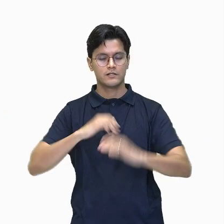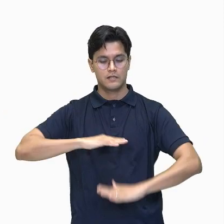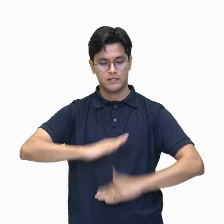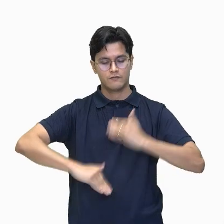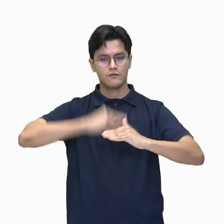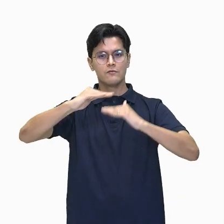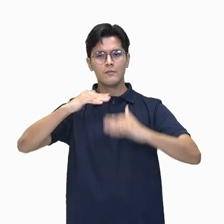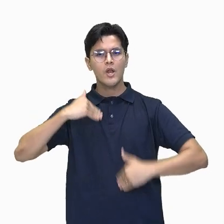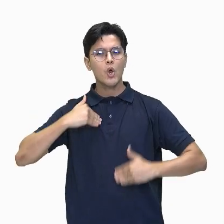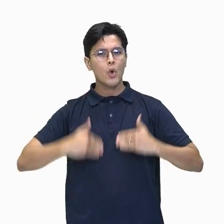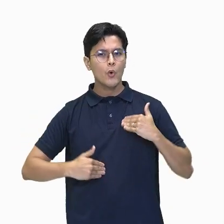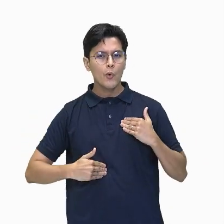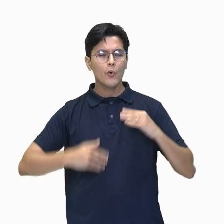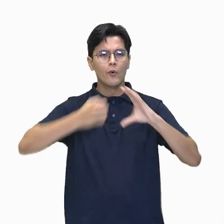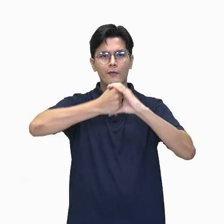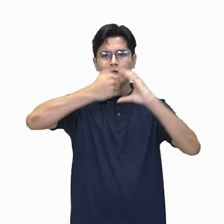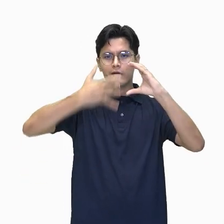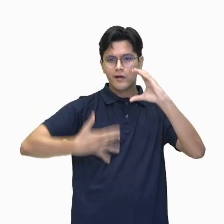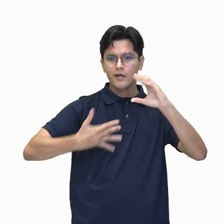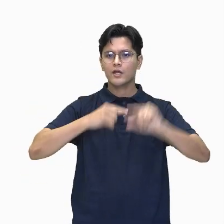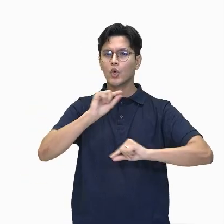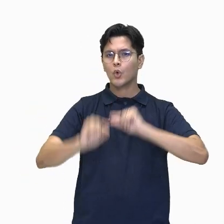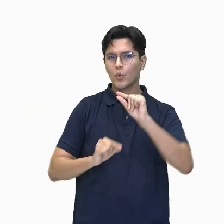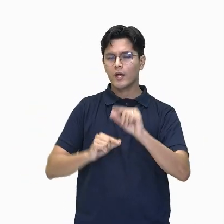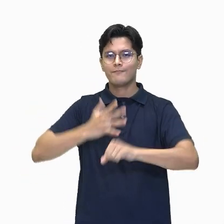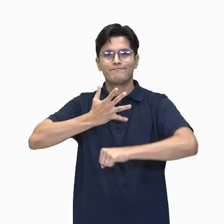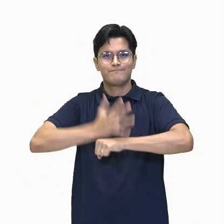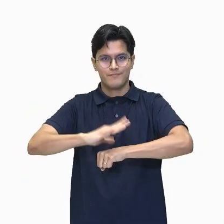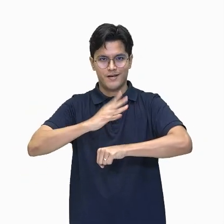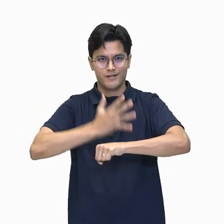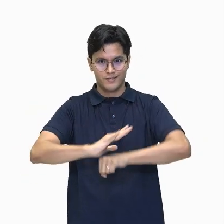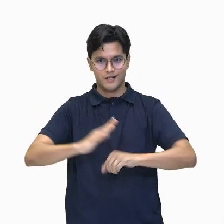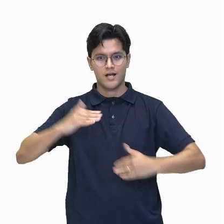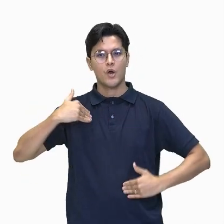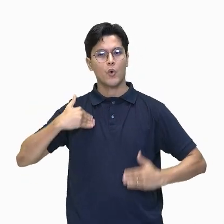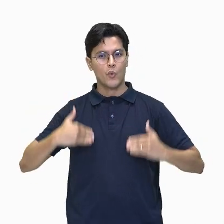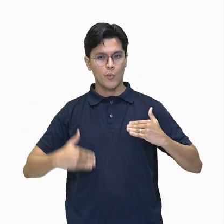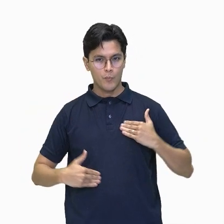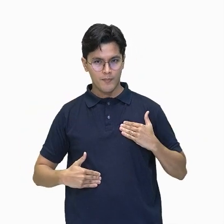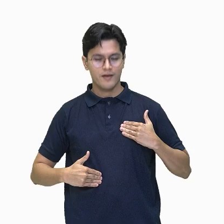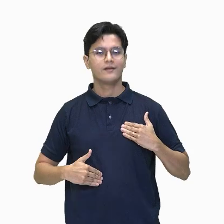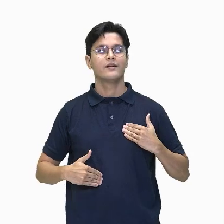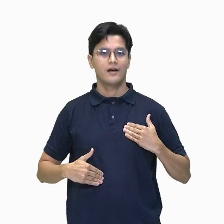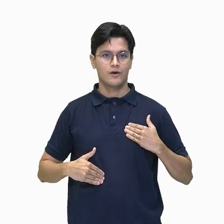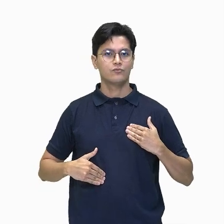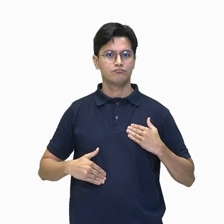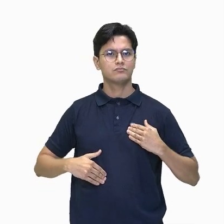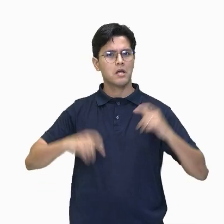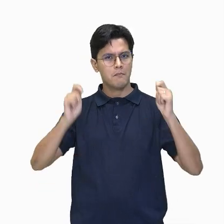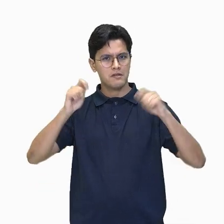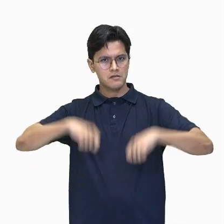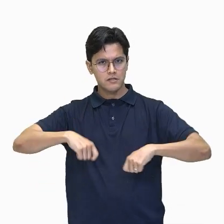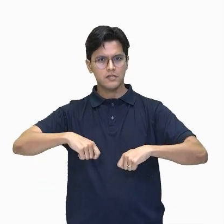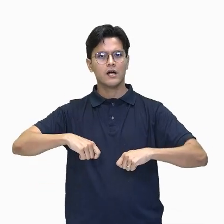caracterizada pela exercitação corporal, onde a melhoria do rendimento,